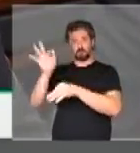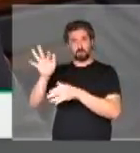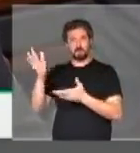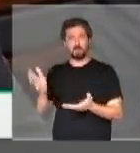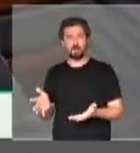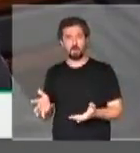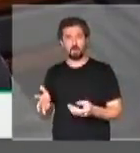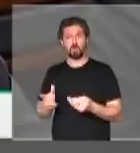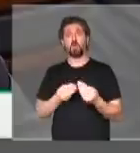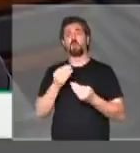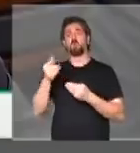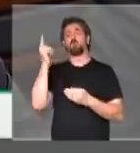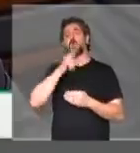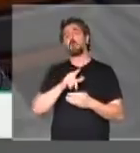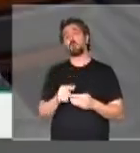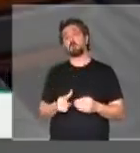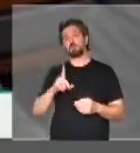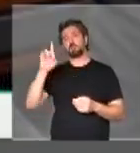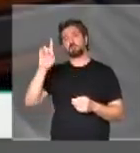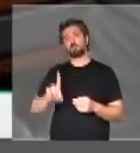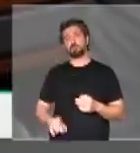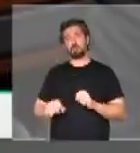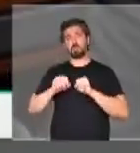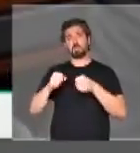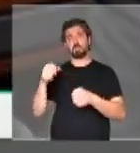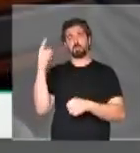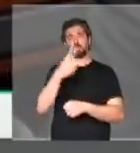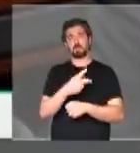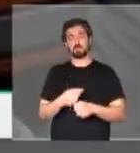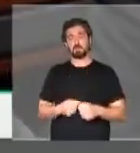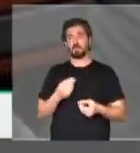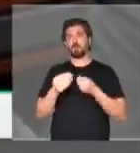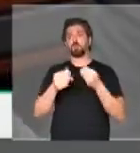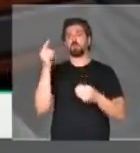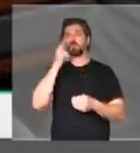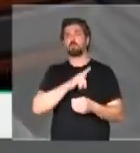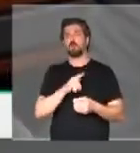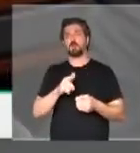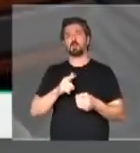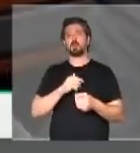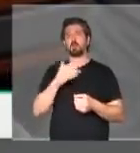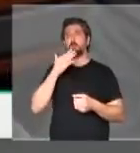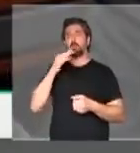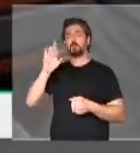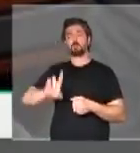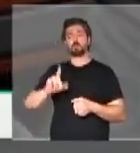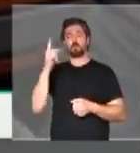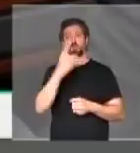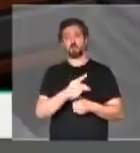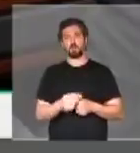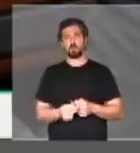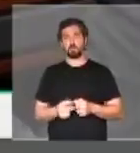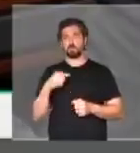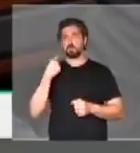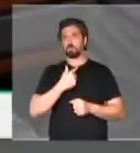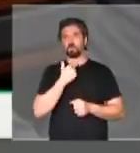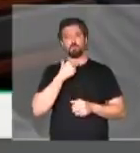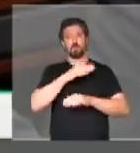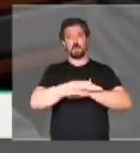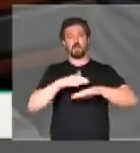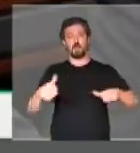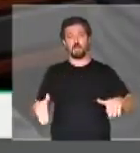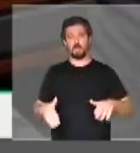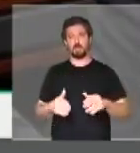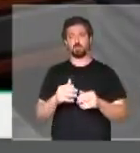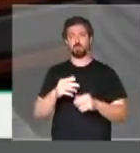federal. Como é que esse cidadão vai ter direito à ampla defesa e vai ter direito a pedir os seus direitos? Nós não podemos